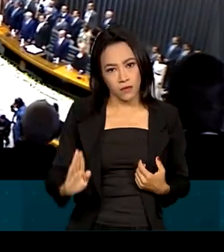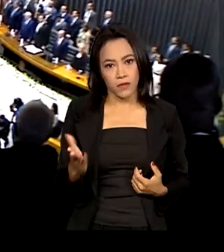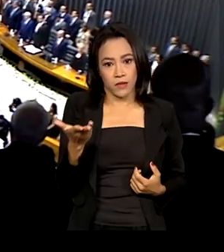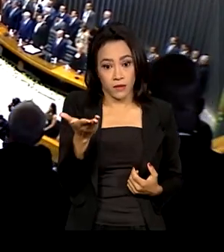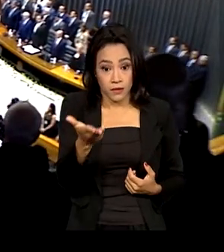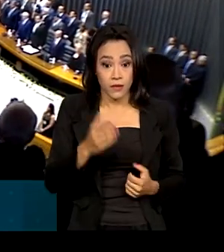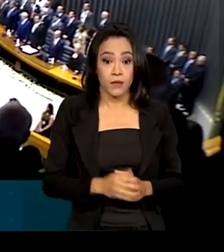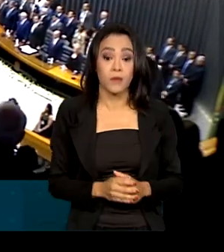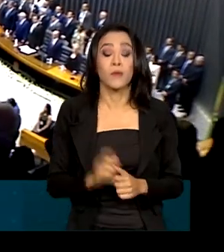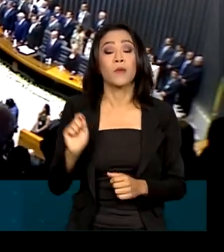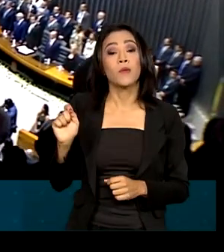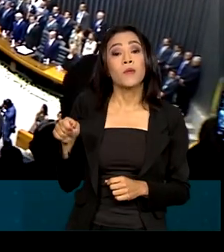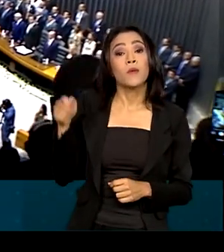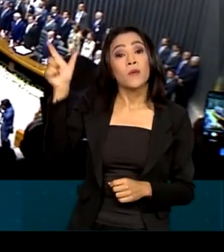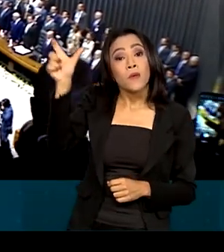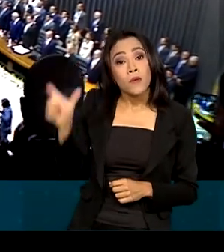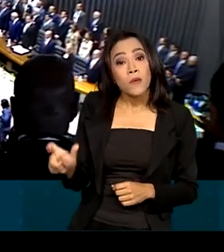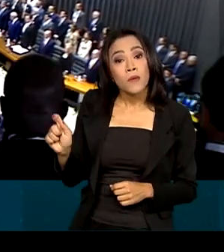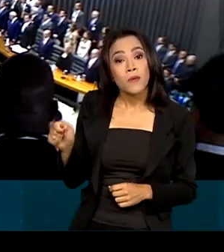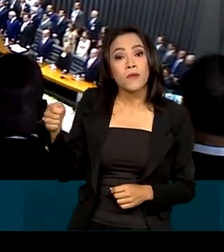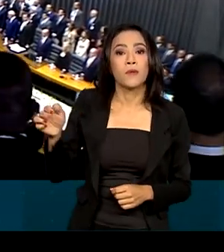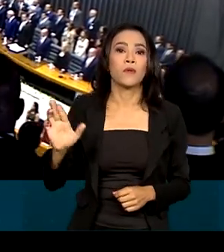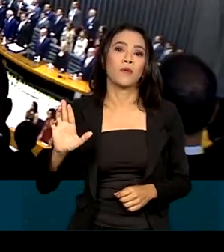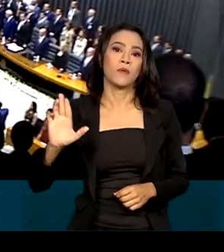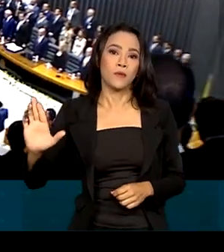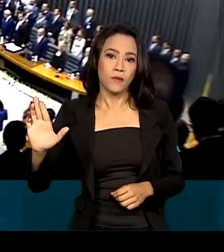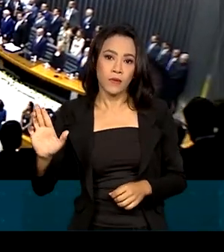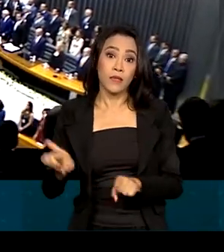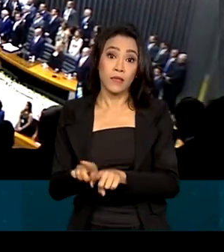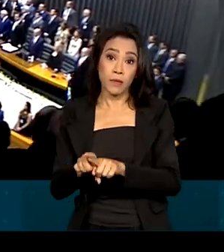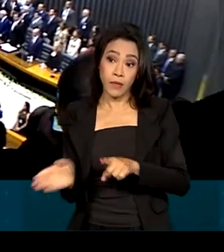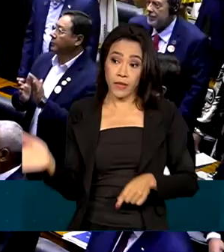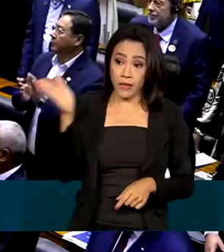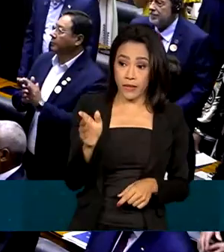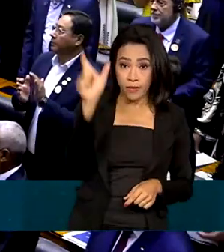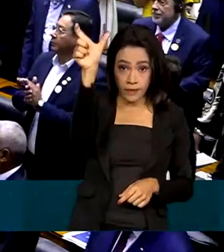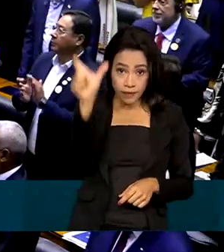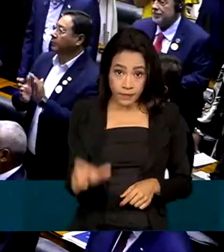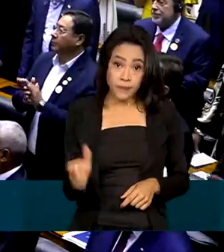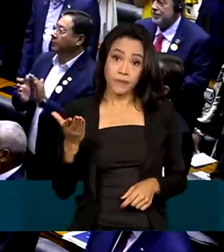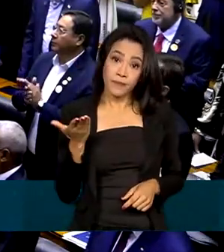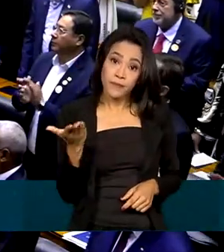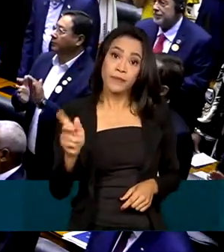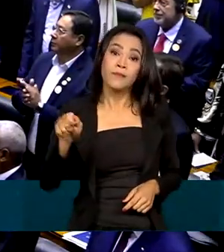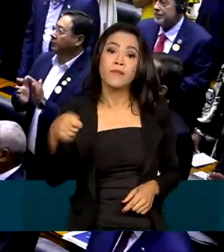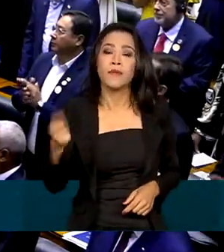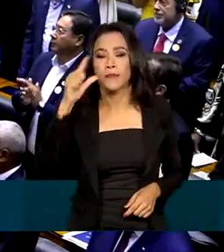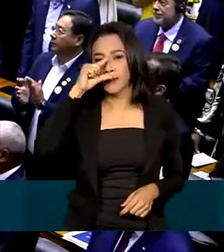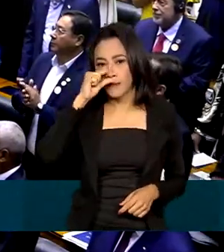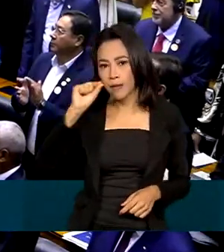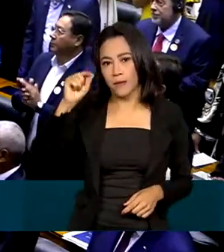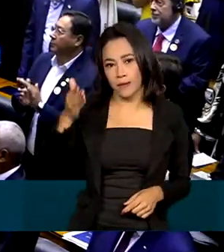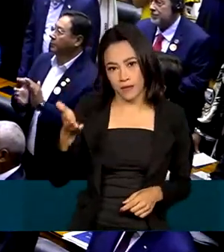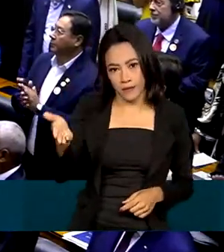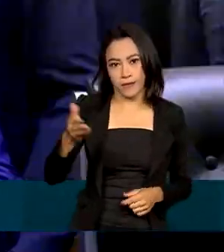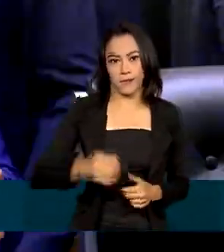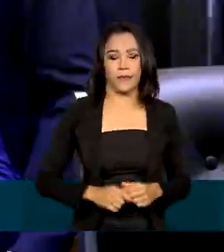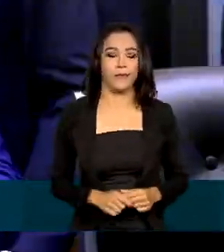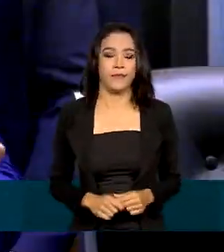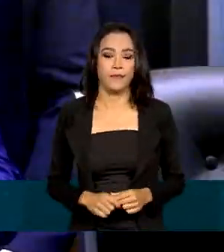o excelentíssimo senhor Luiz Inácio Lula da Silva e o excelentíssimo senhor Geraldo José Rodrigues Alckmin